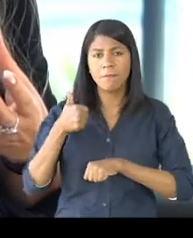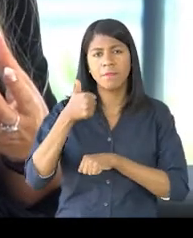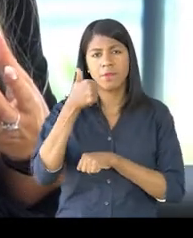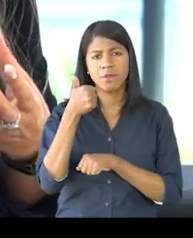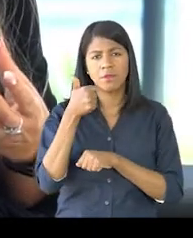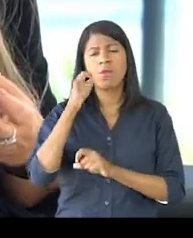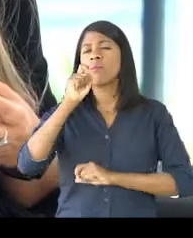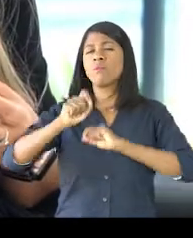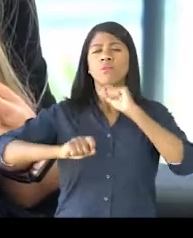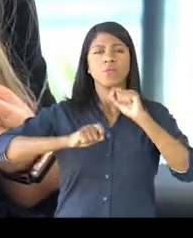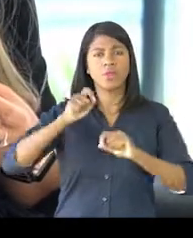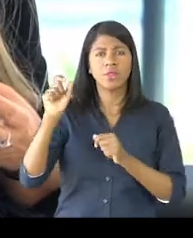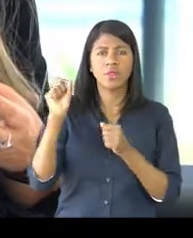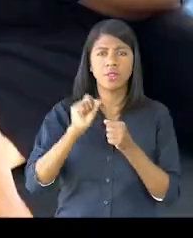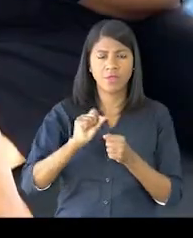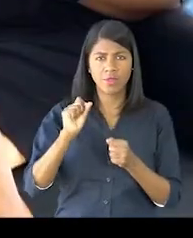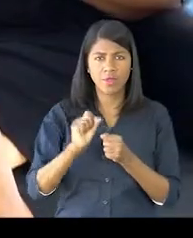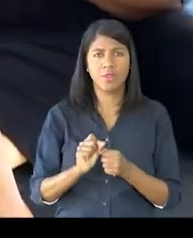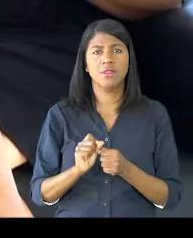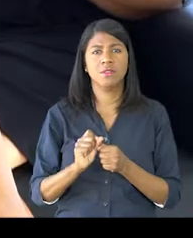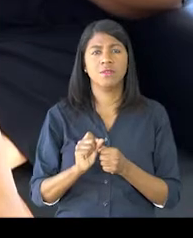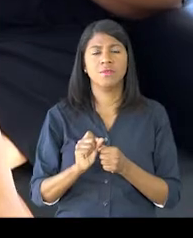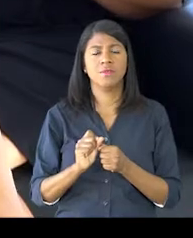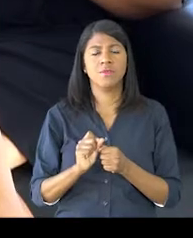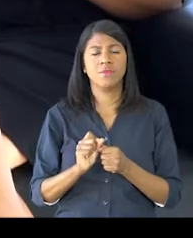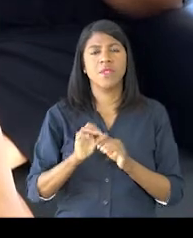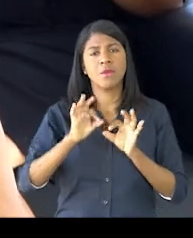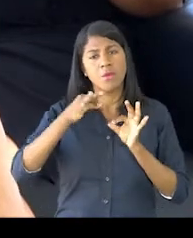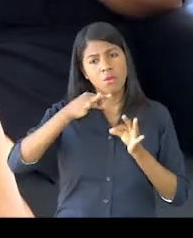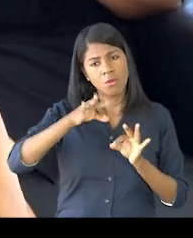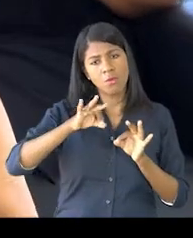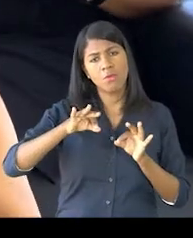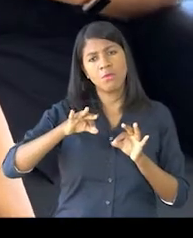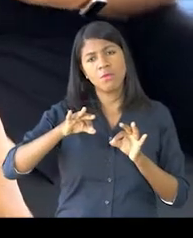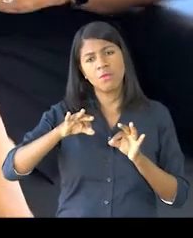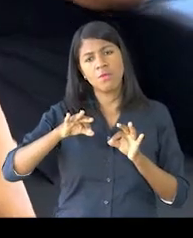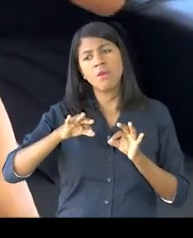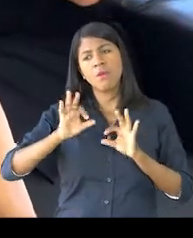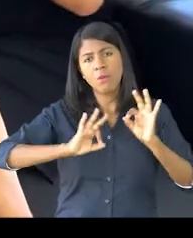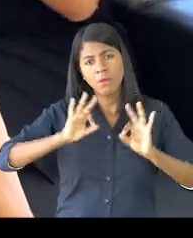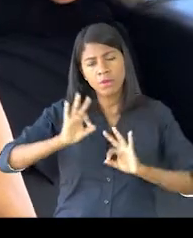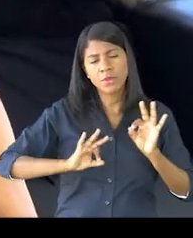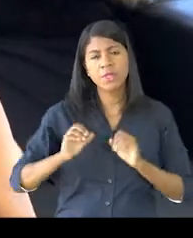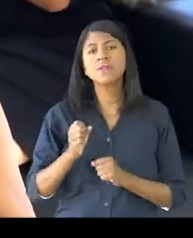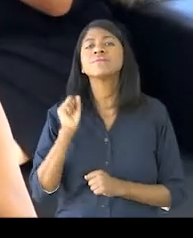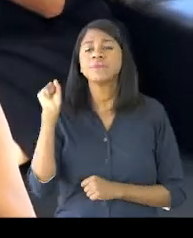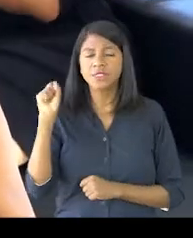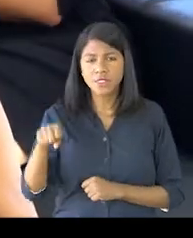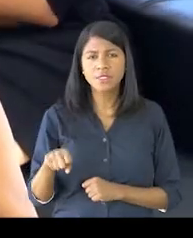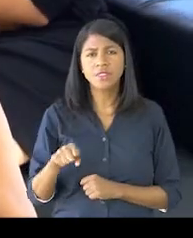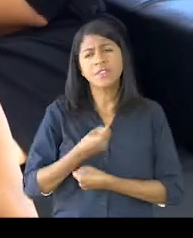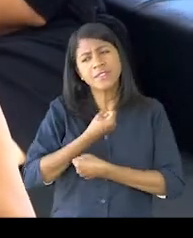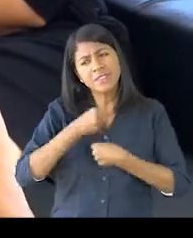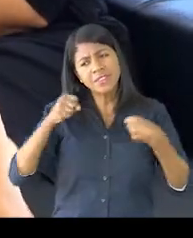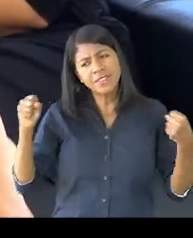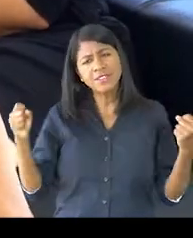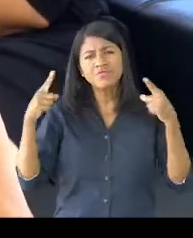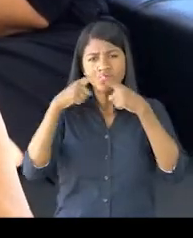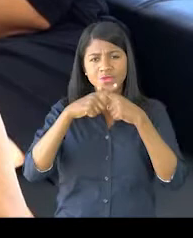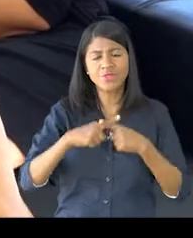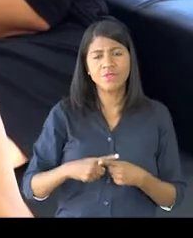forma, não de forma reativa, né, mas de forma proativa. Antes da gente já ter os dados e